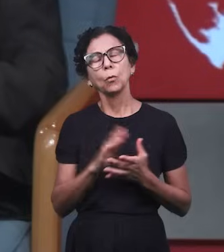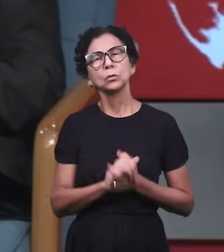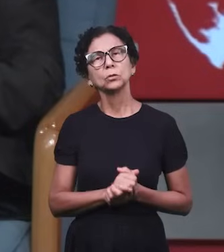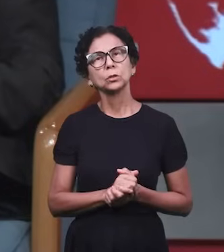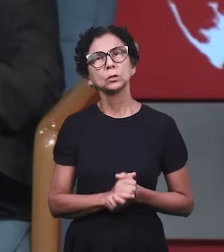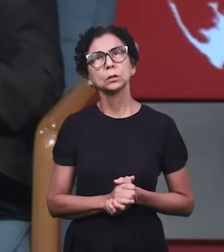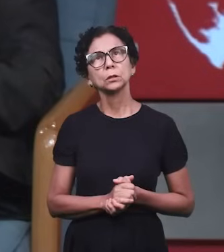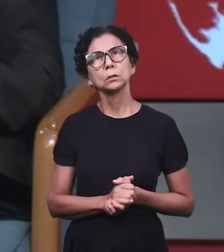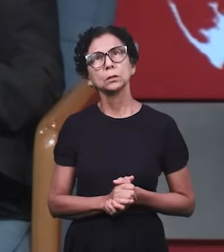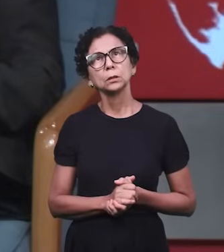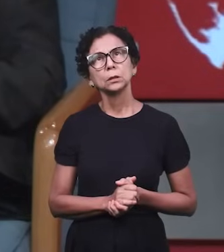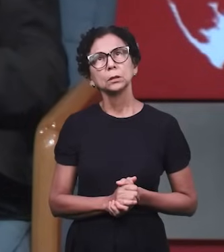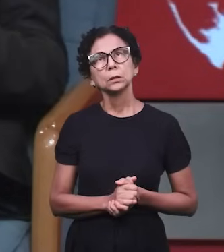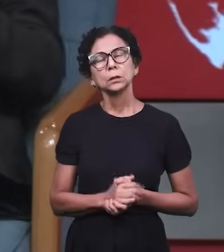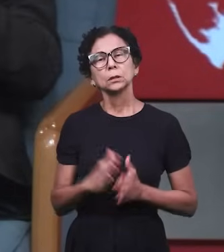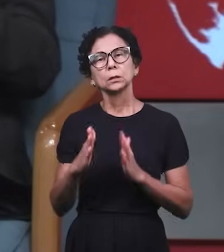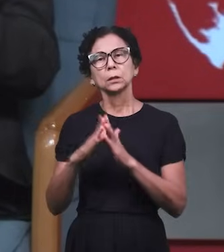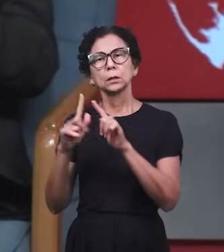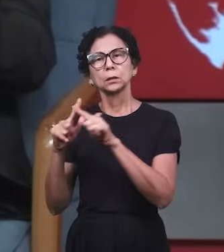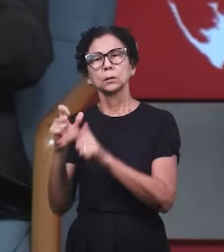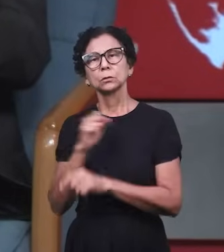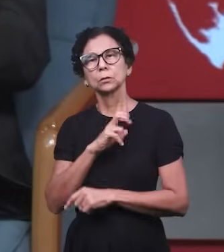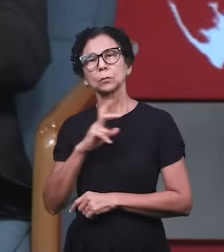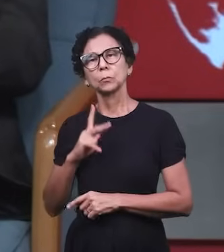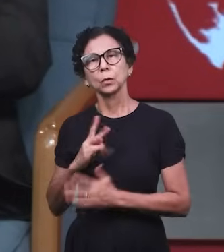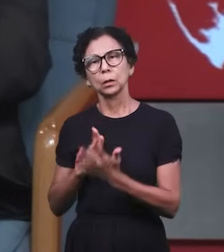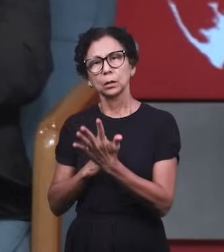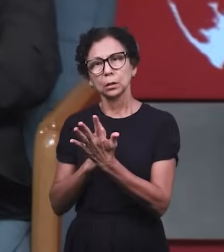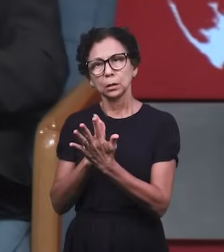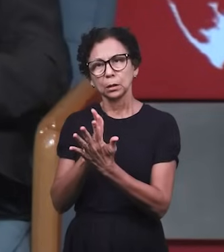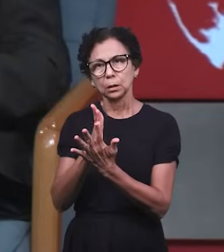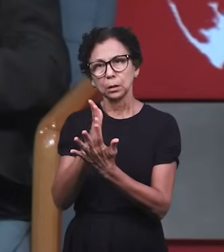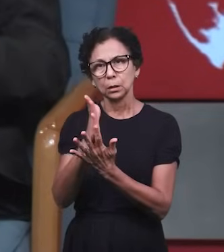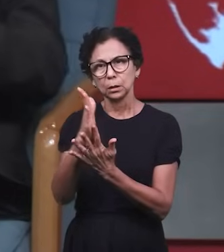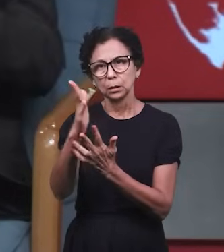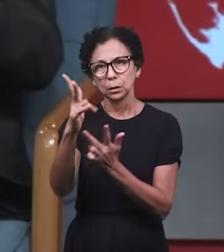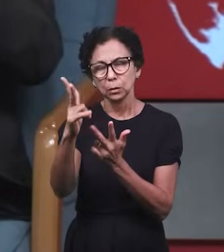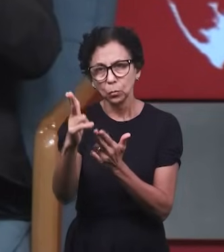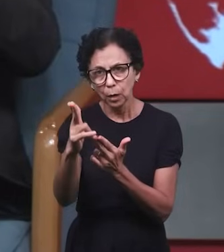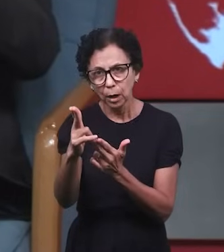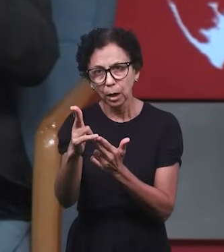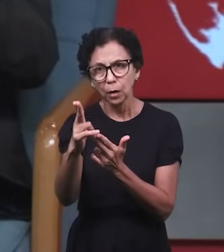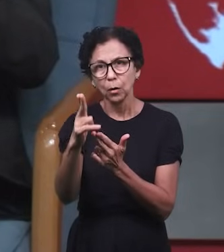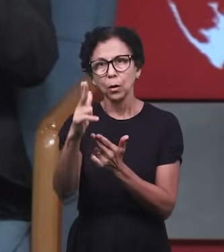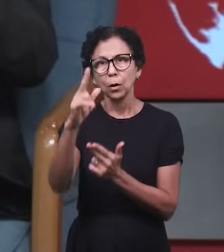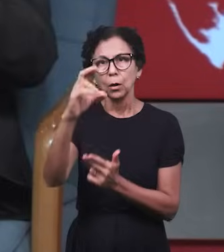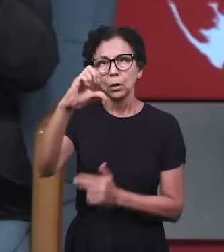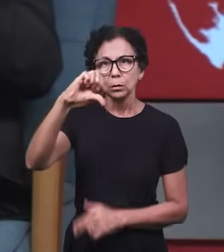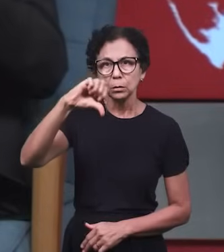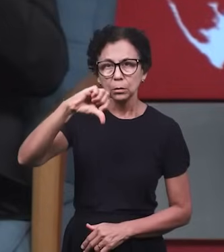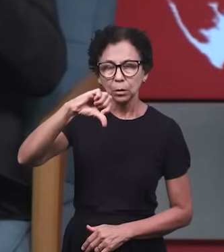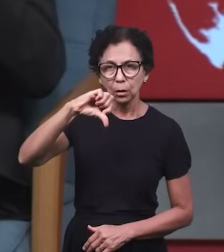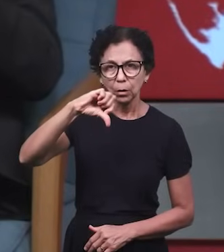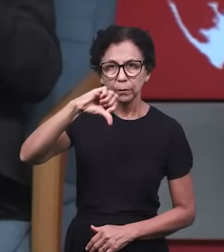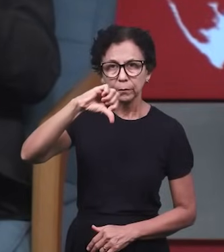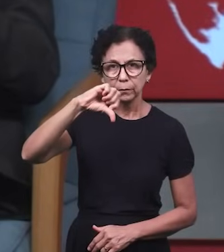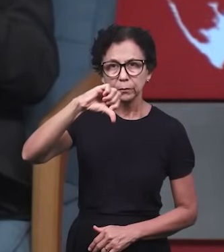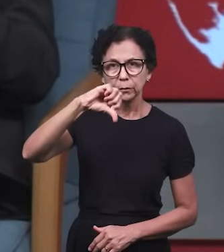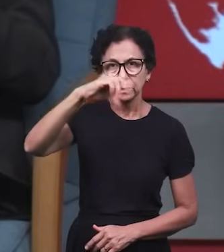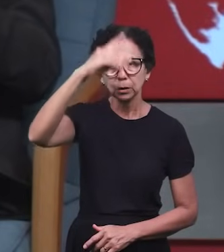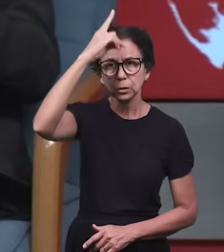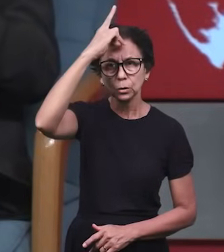da igreja primitiva. Ele segue a mesma linha. Então, você tem 9 dons que